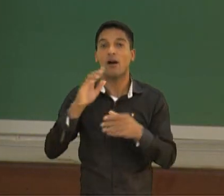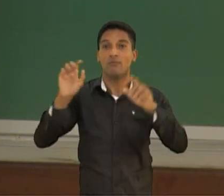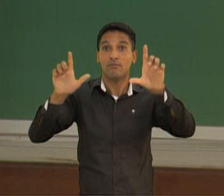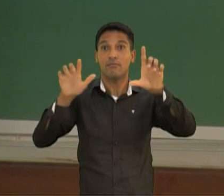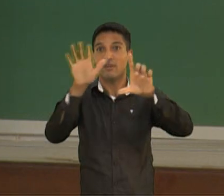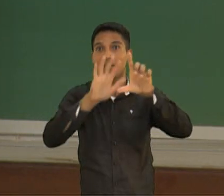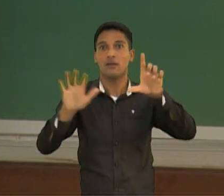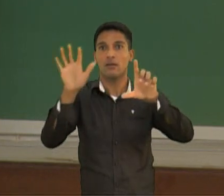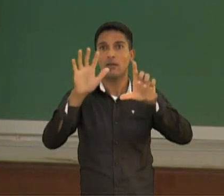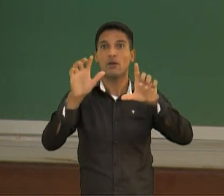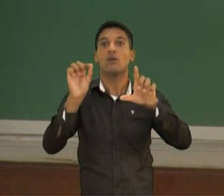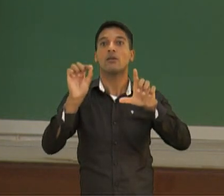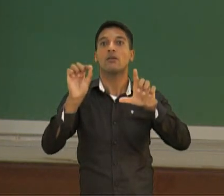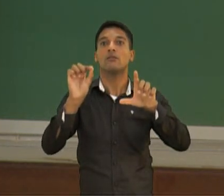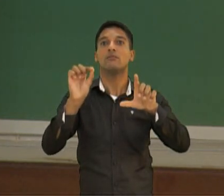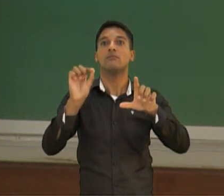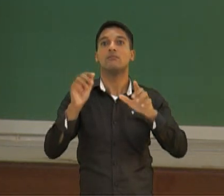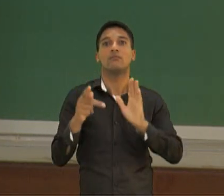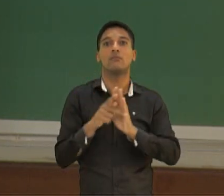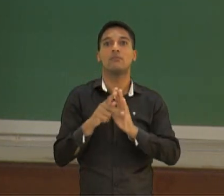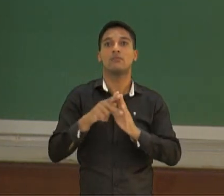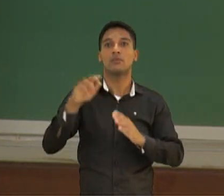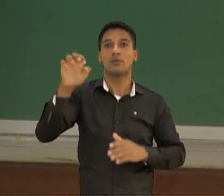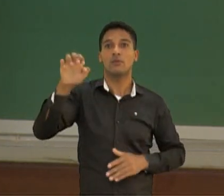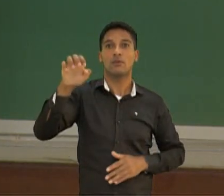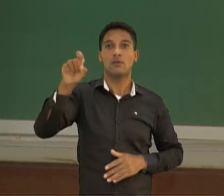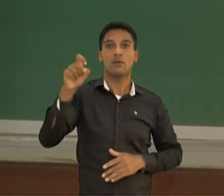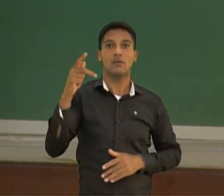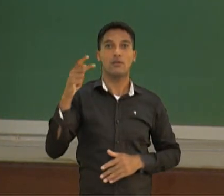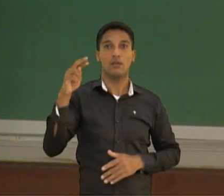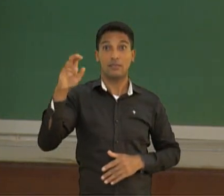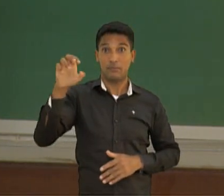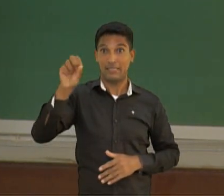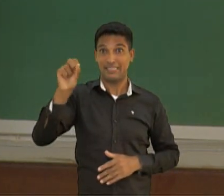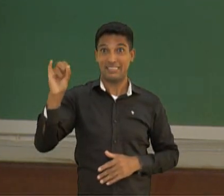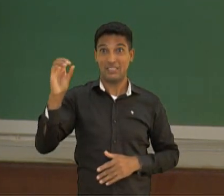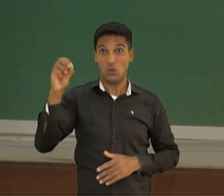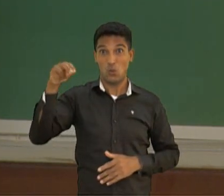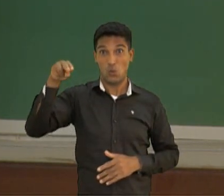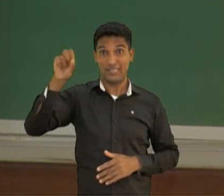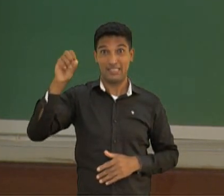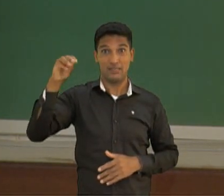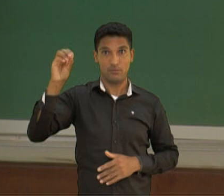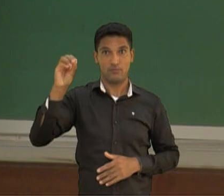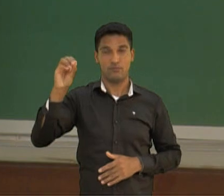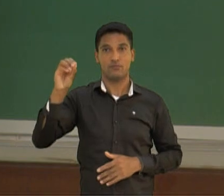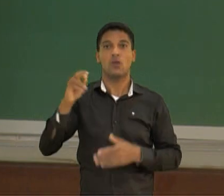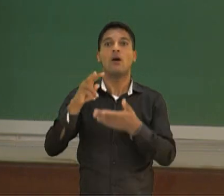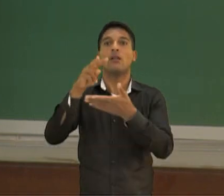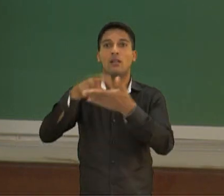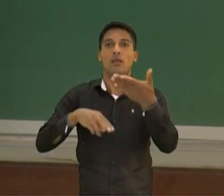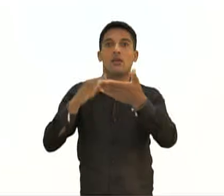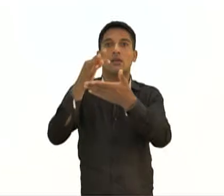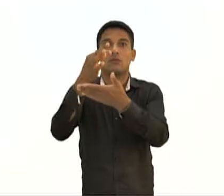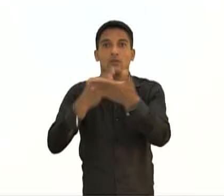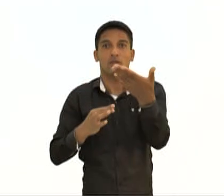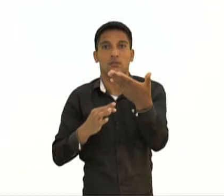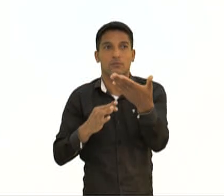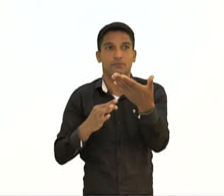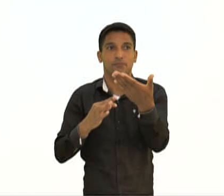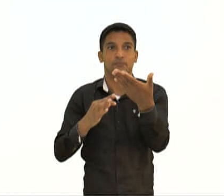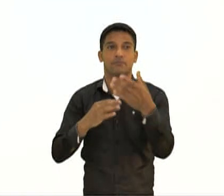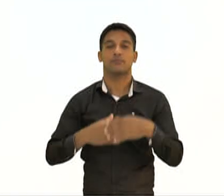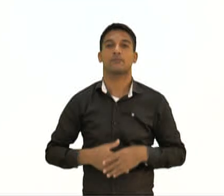o expressionismo, gente. Vamos lá? Vamos relembrar, então, aqui com a prof. Olha esse textinho que legal. Fez parte das